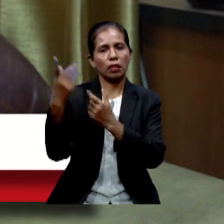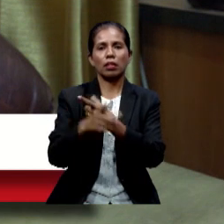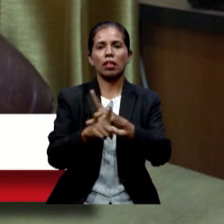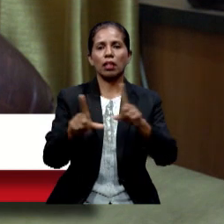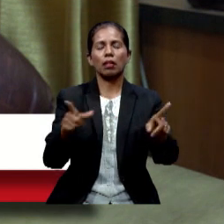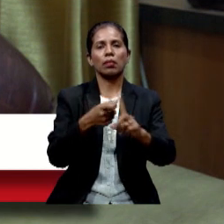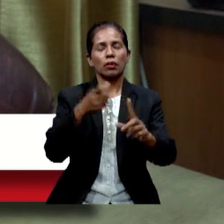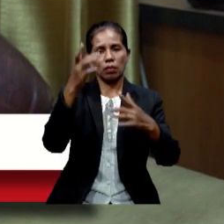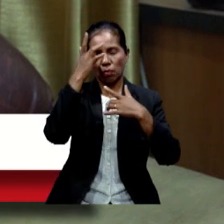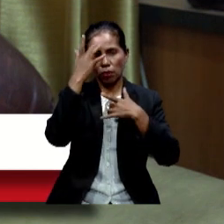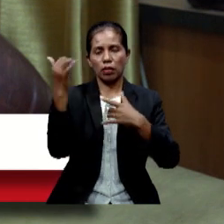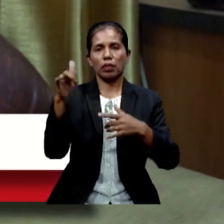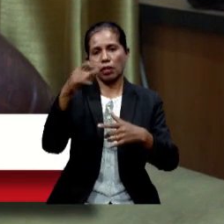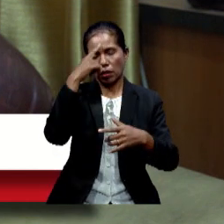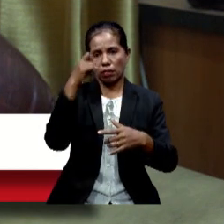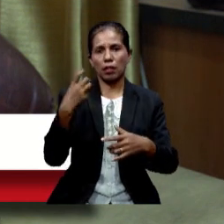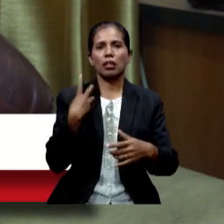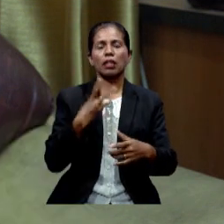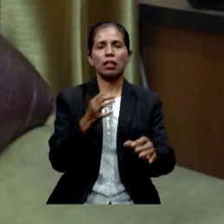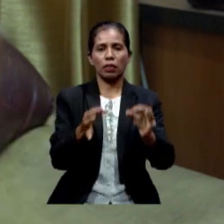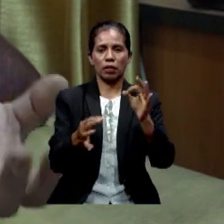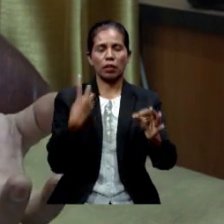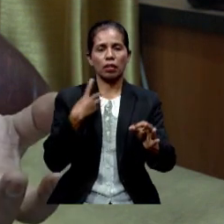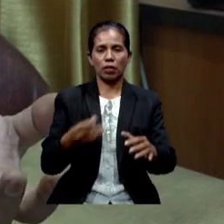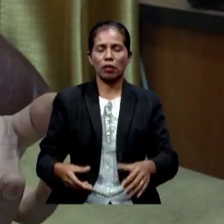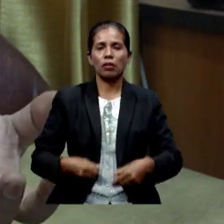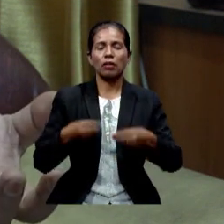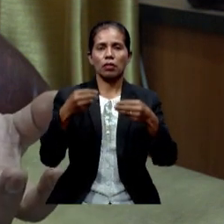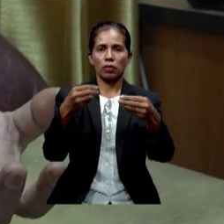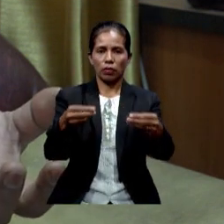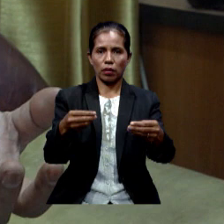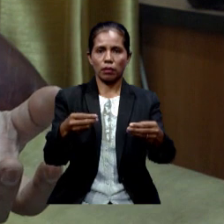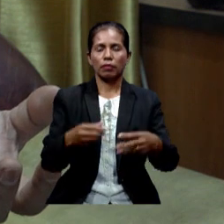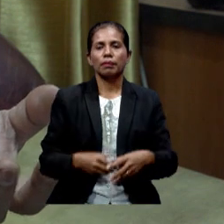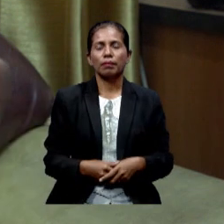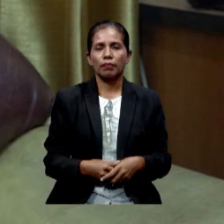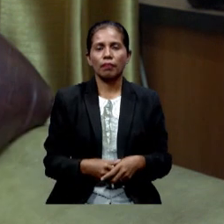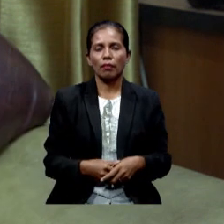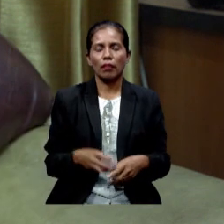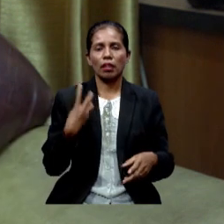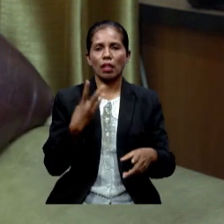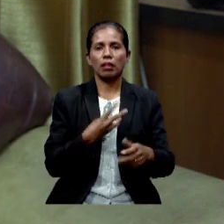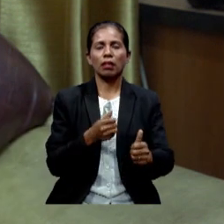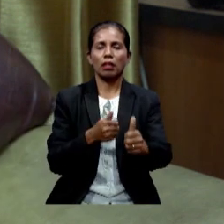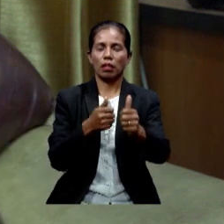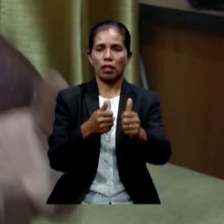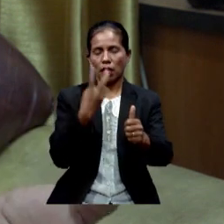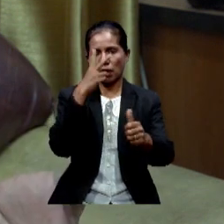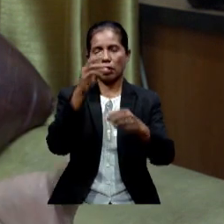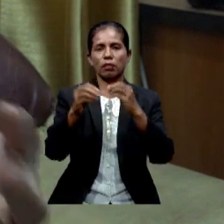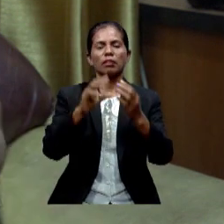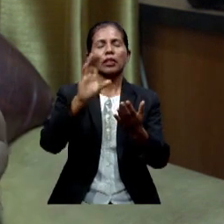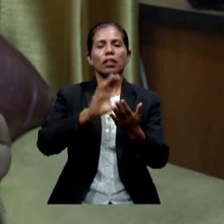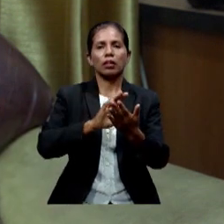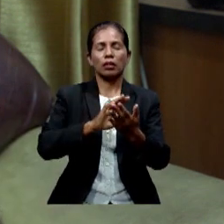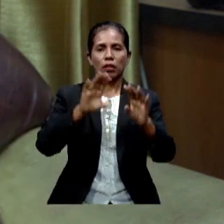sira nenia tambara jam dane quando ita fo una autorização maka ita baseia ba certificado